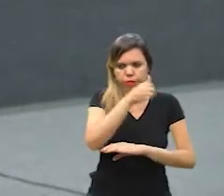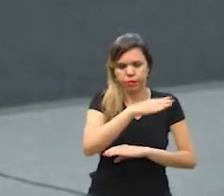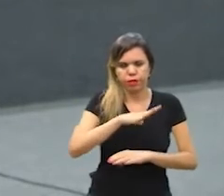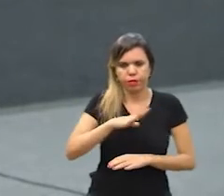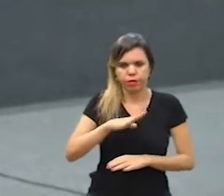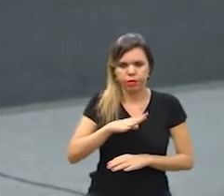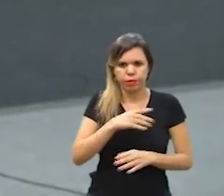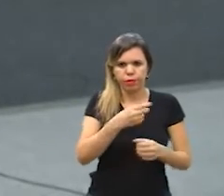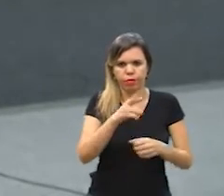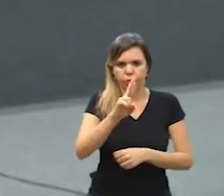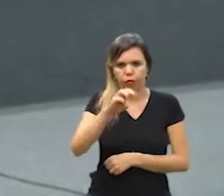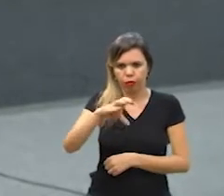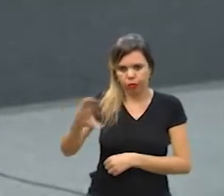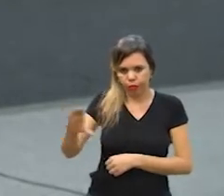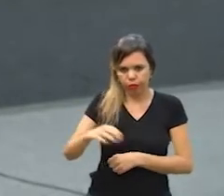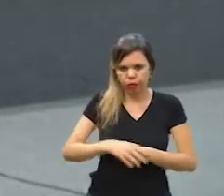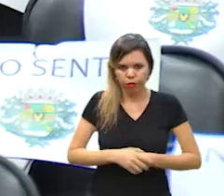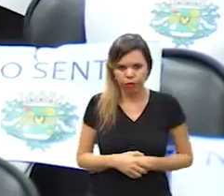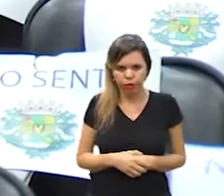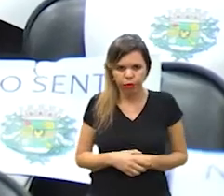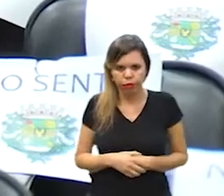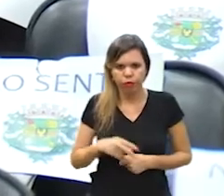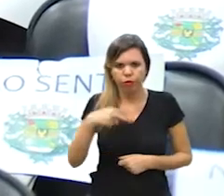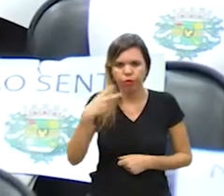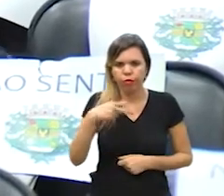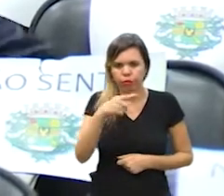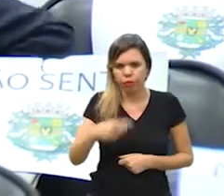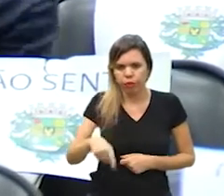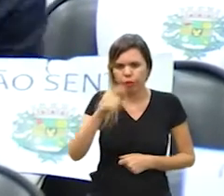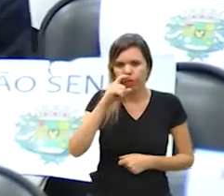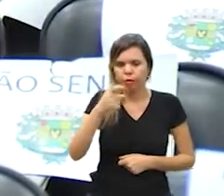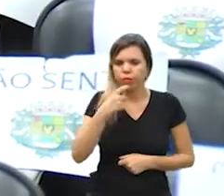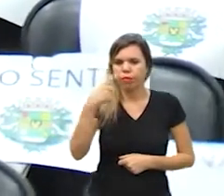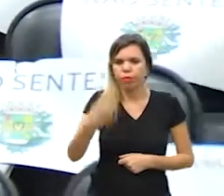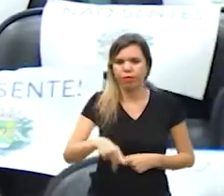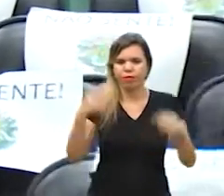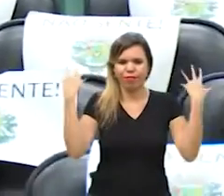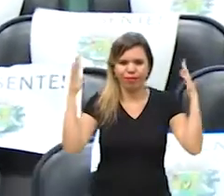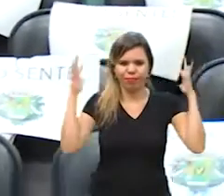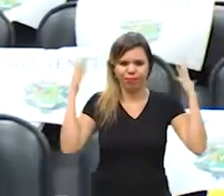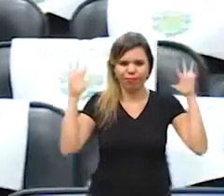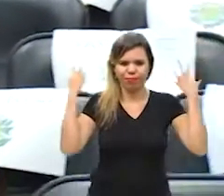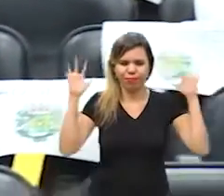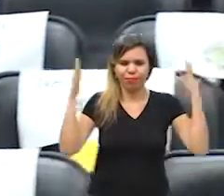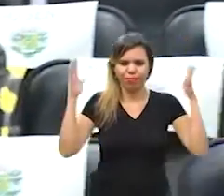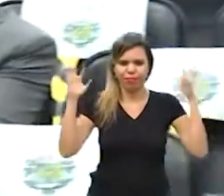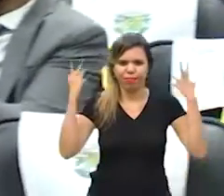câmaras municipais de toda a RMC. Vereador José Carlos Silva, de Campinas.